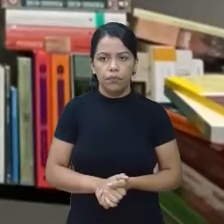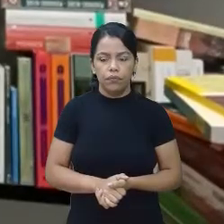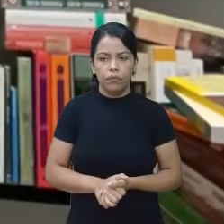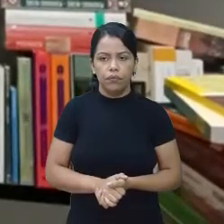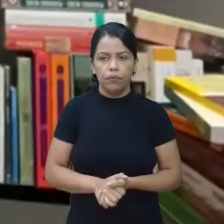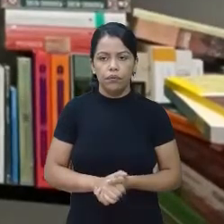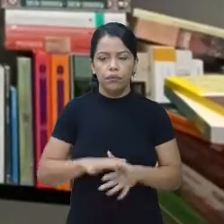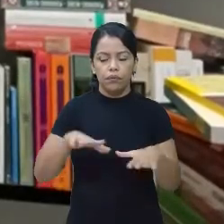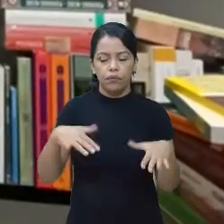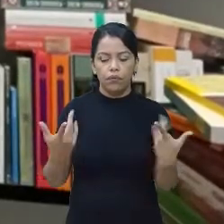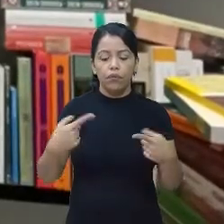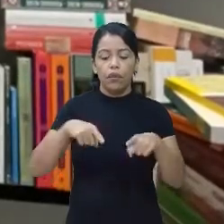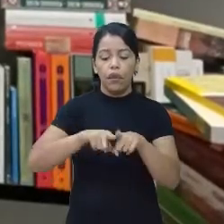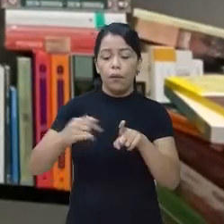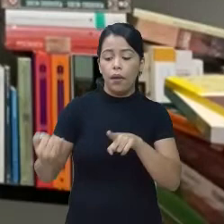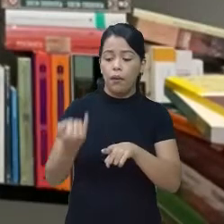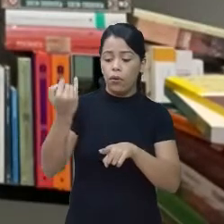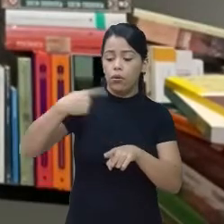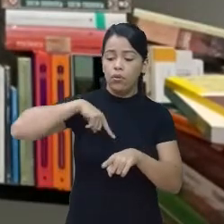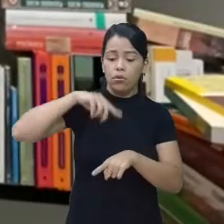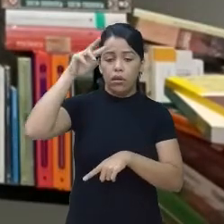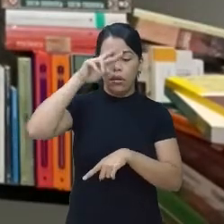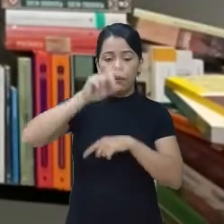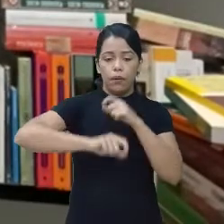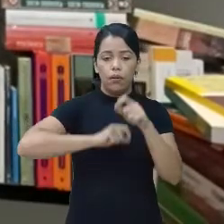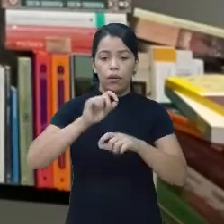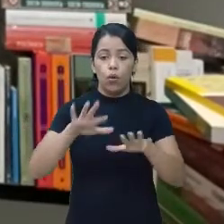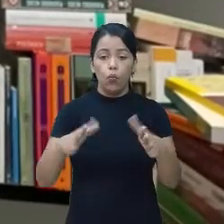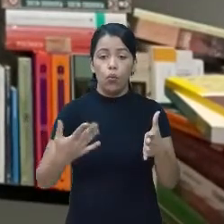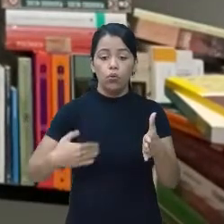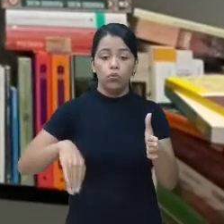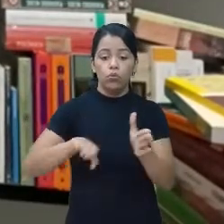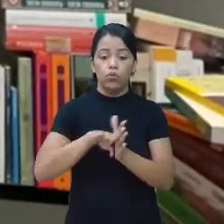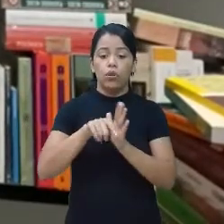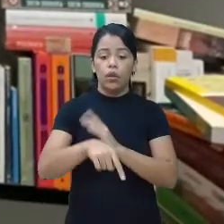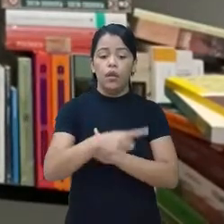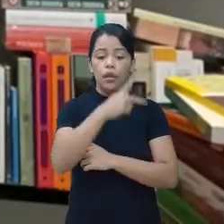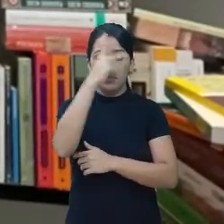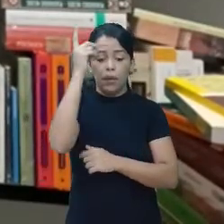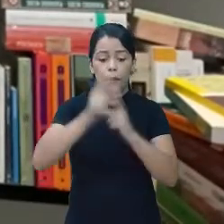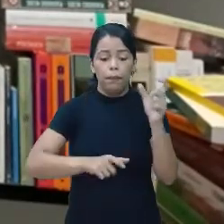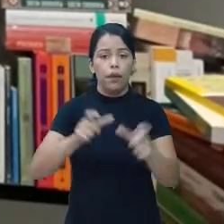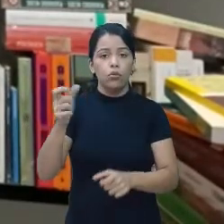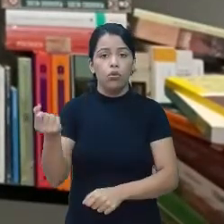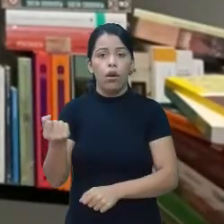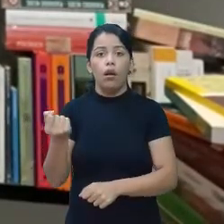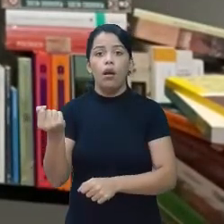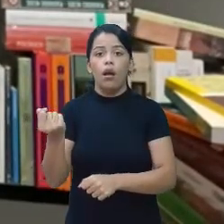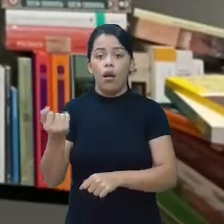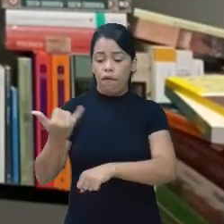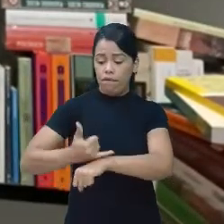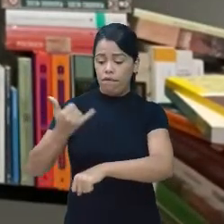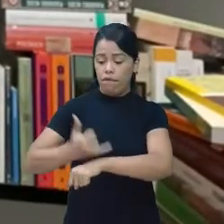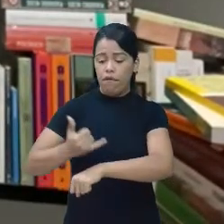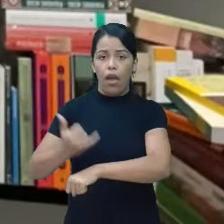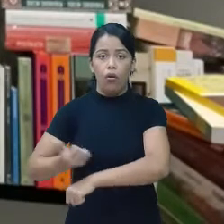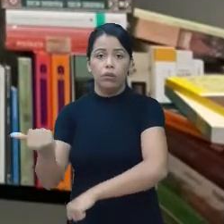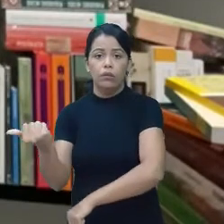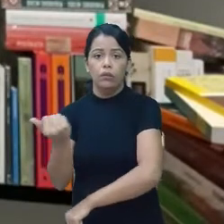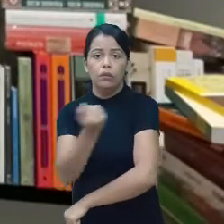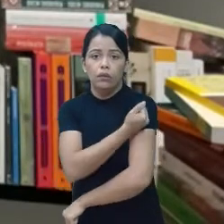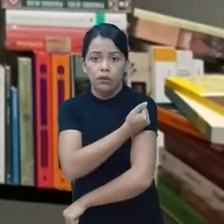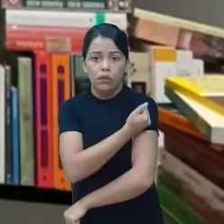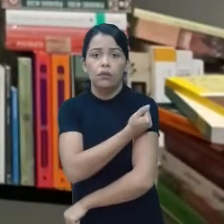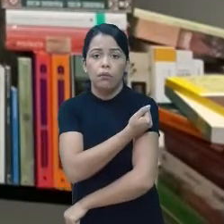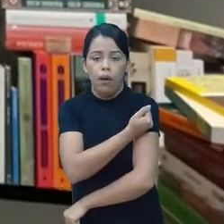Isso também é importante, né, a gente lembrar que quando chegavam aqui, essas pessoas marcadas a ferro, né, pelas marcas